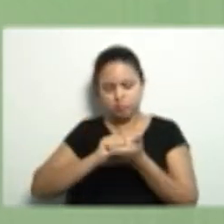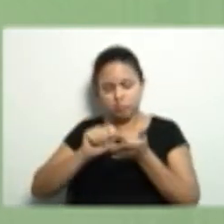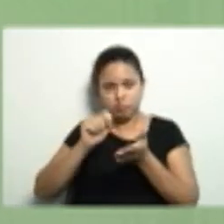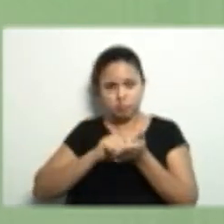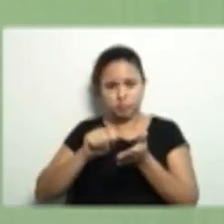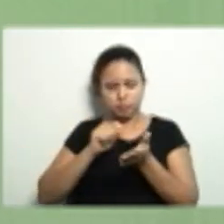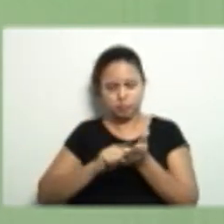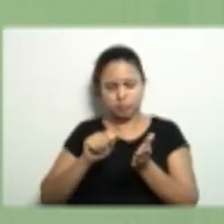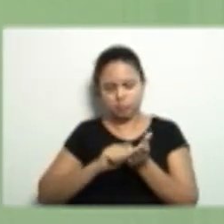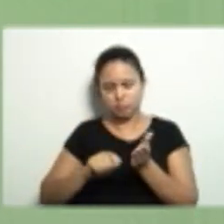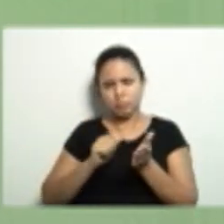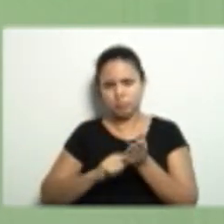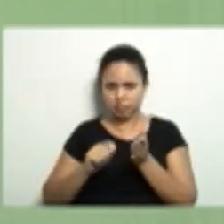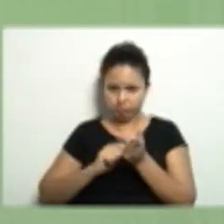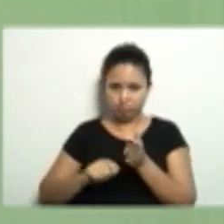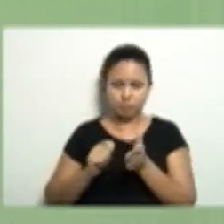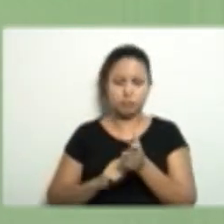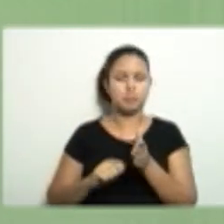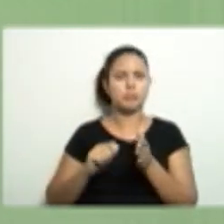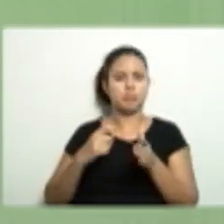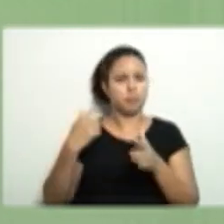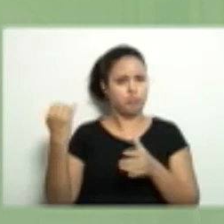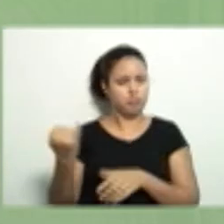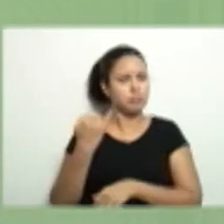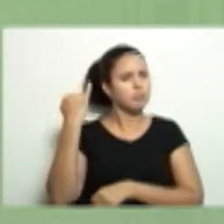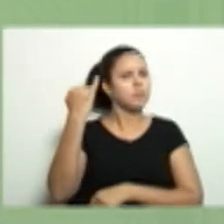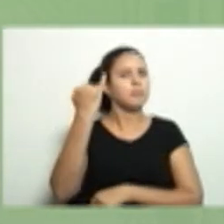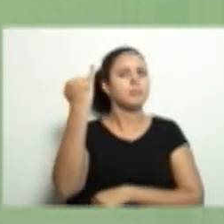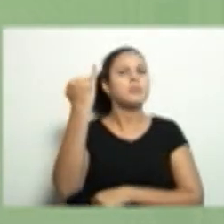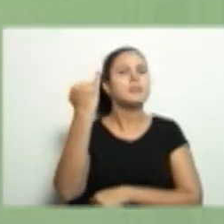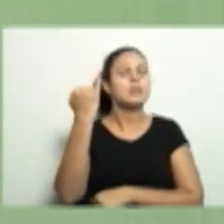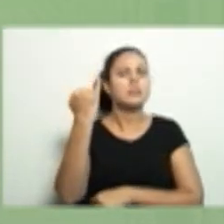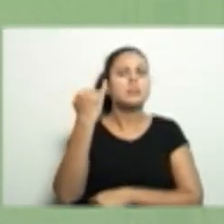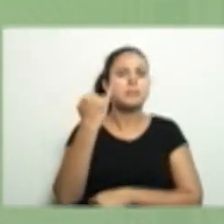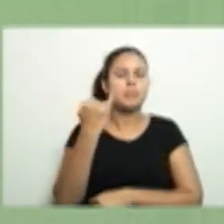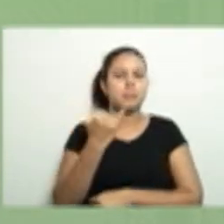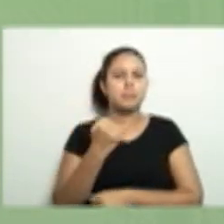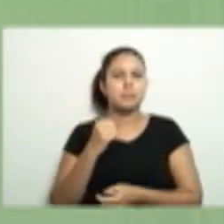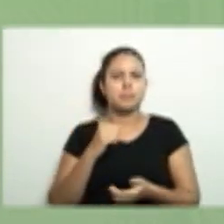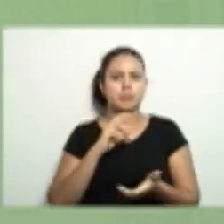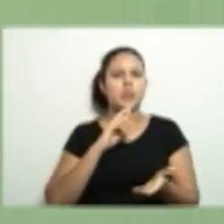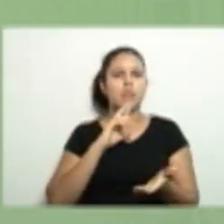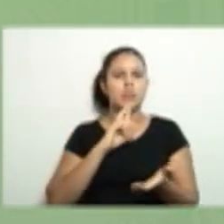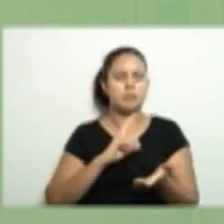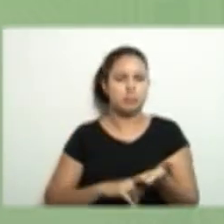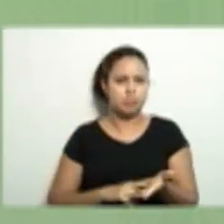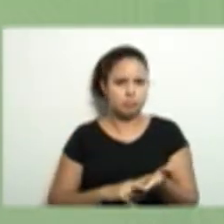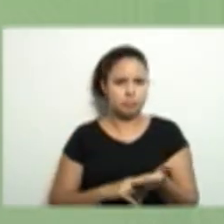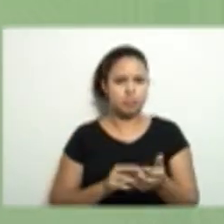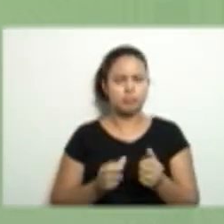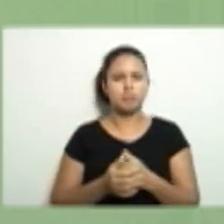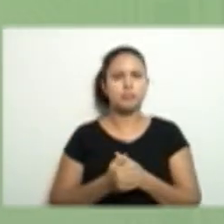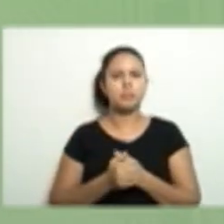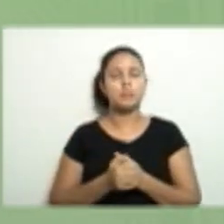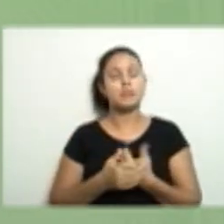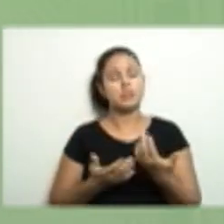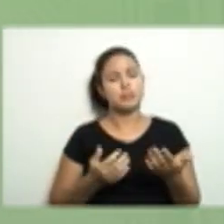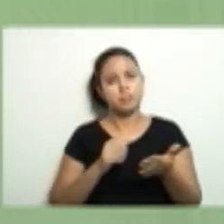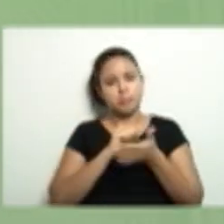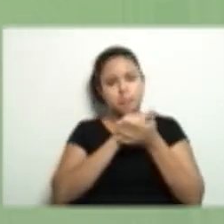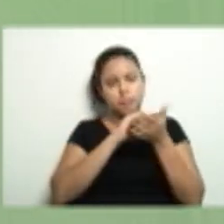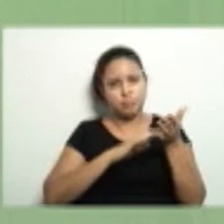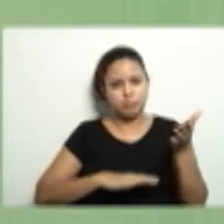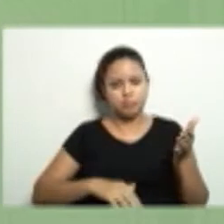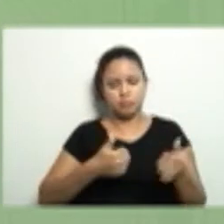fazer alguma coisa, né, física, assim, escrever uma atividade, umas respostinhas, são perguntas e respostas. Essa tarefa são